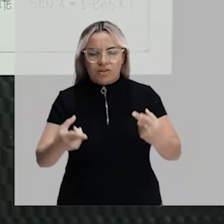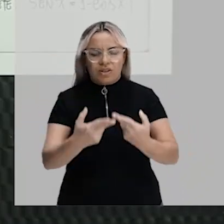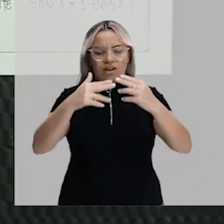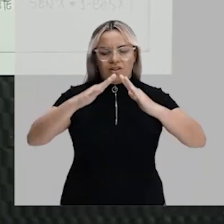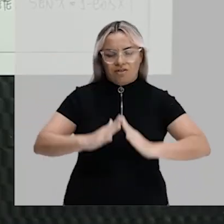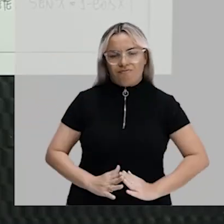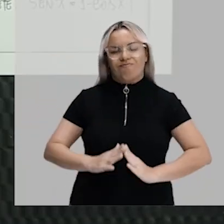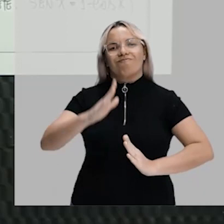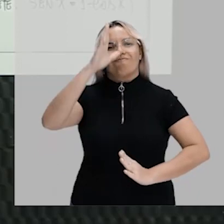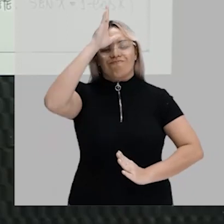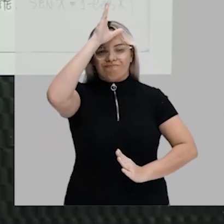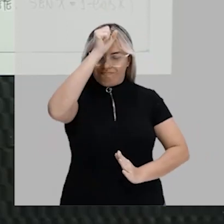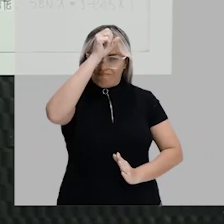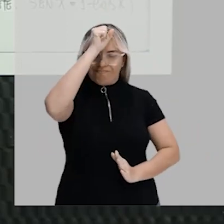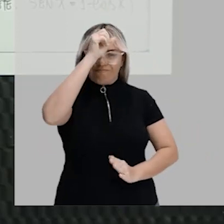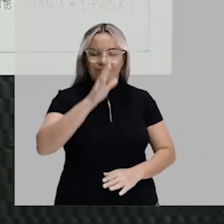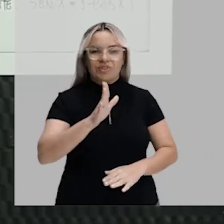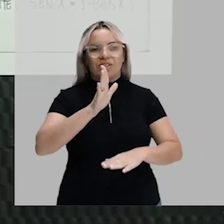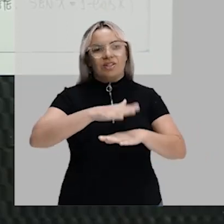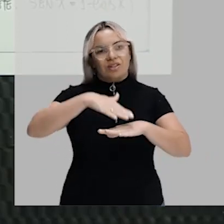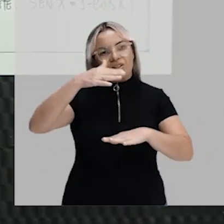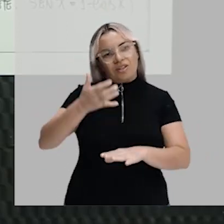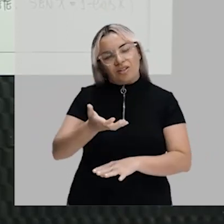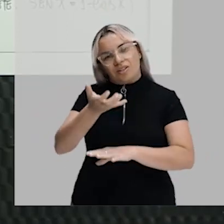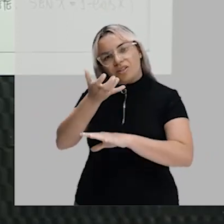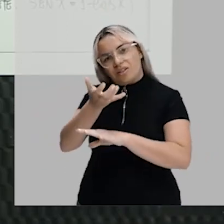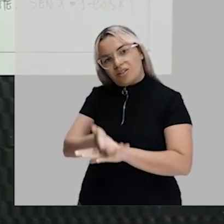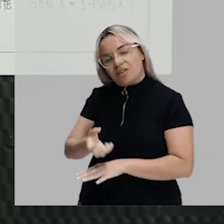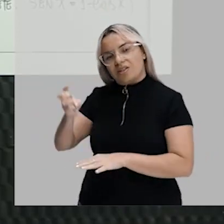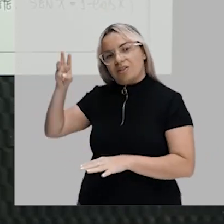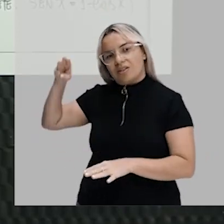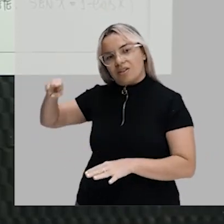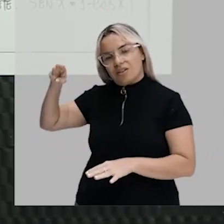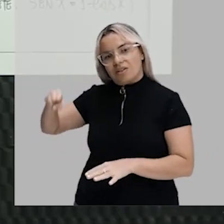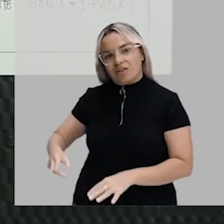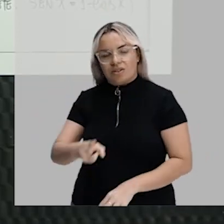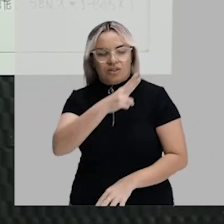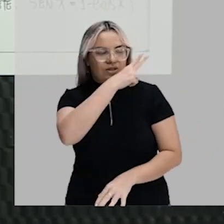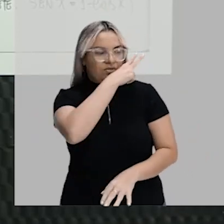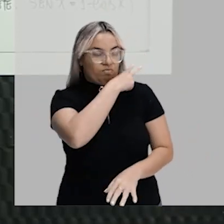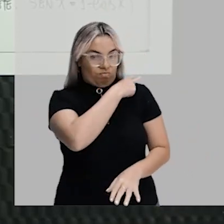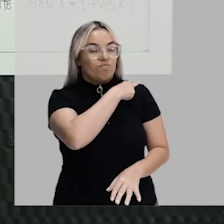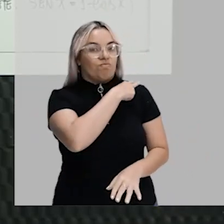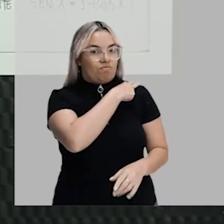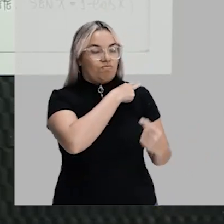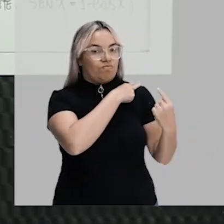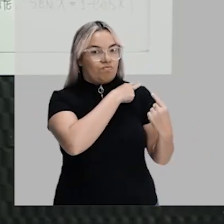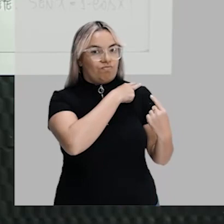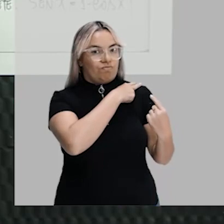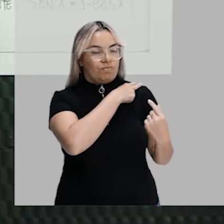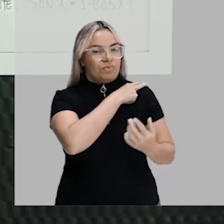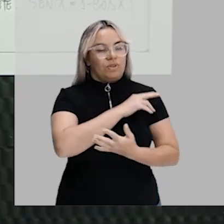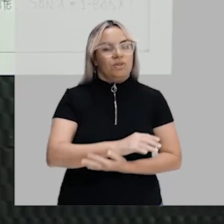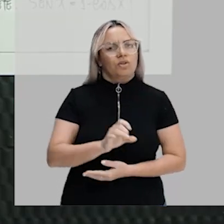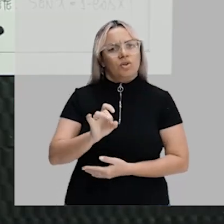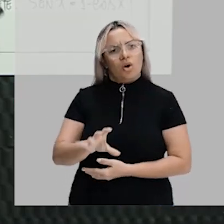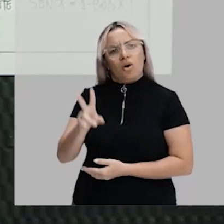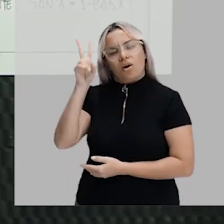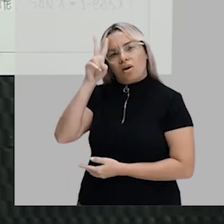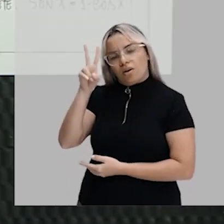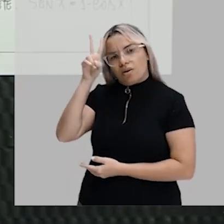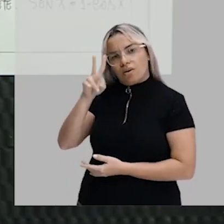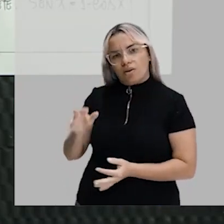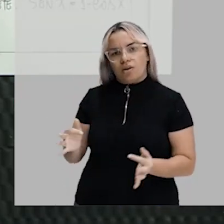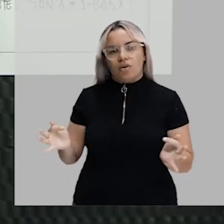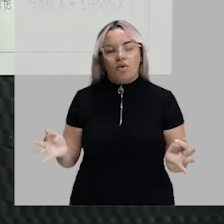#fica em casa aprendendo para mais uma aula de matemática pros nossos alunos da segunda série do Ensino Médio tá só lembrando que a gente está